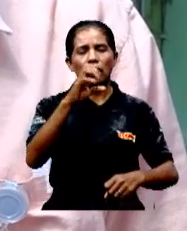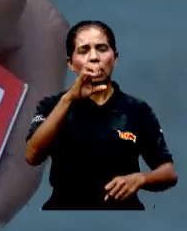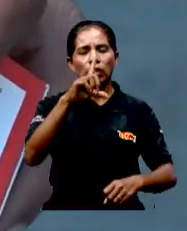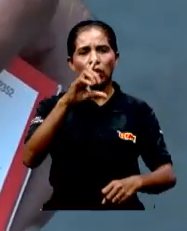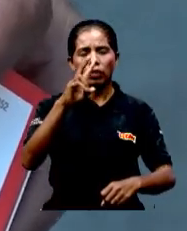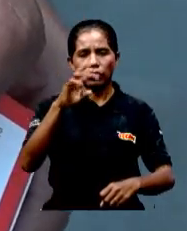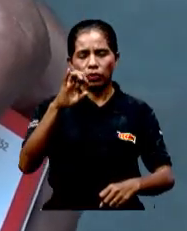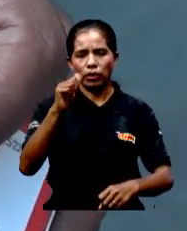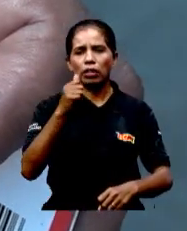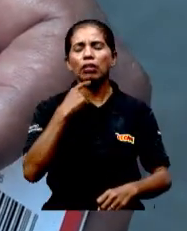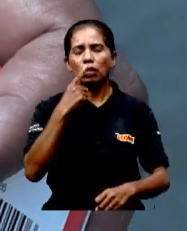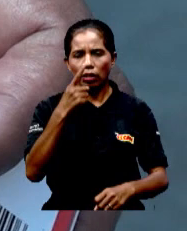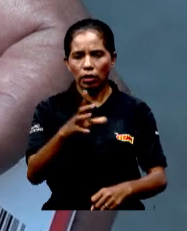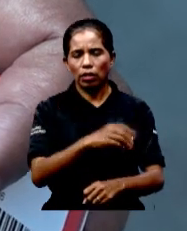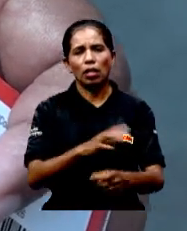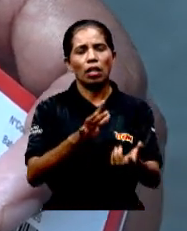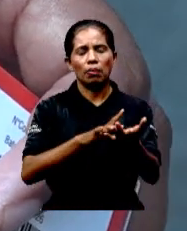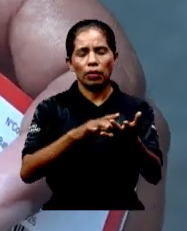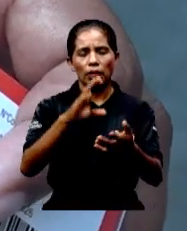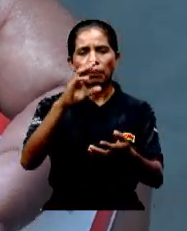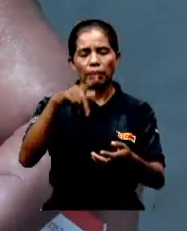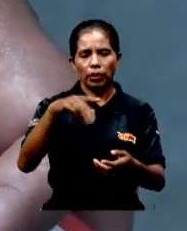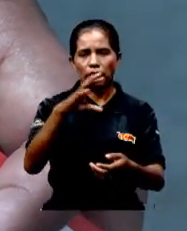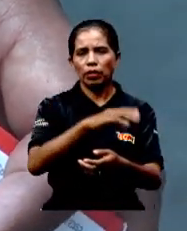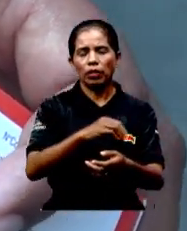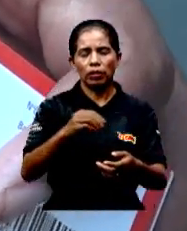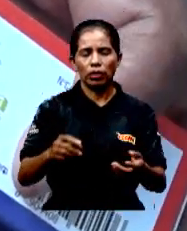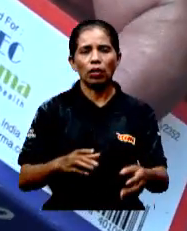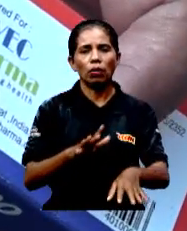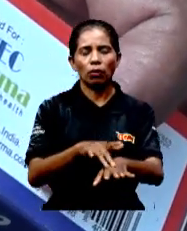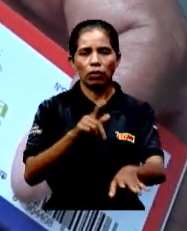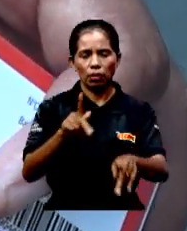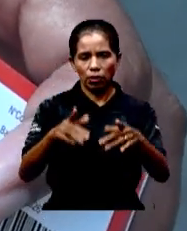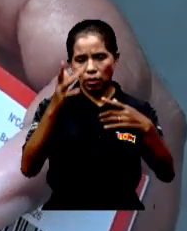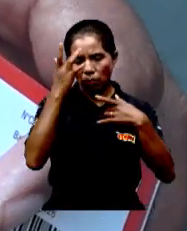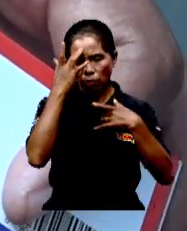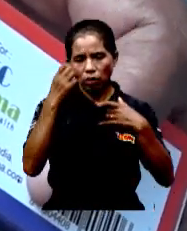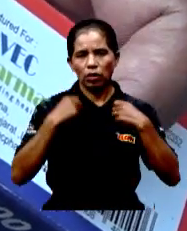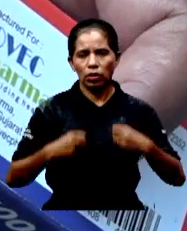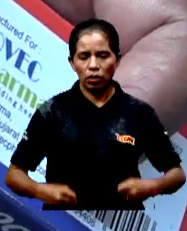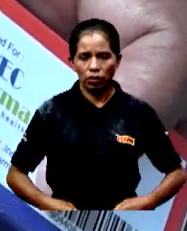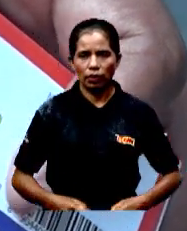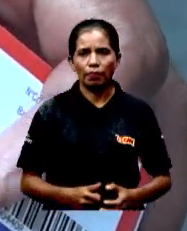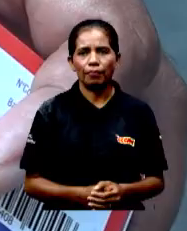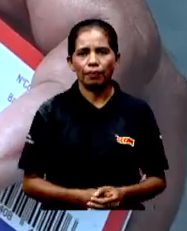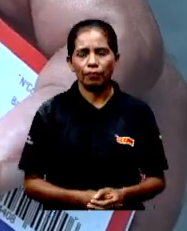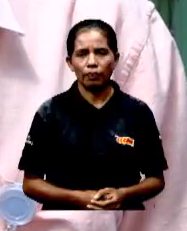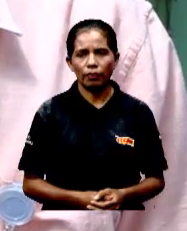Xavier Ferreira, reconhece ai moru paracetamol ne se afeta ba paciente ni Saudi. Paracetamol ne kan atu